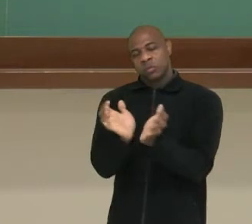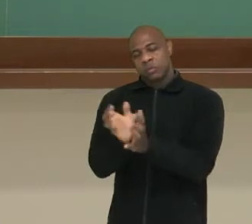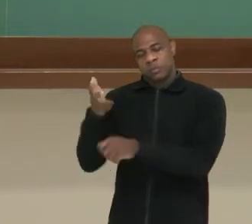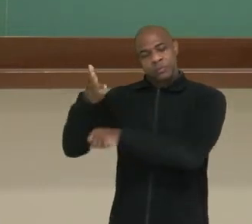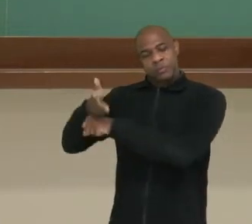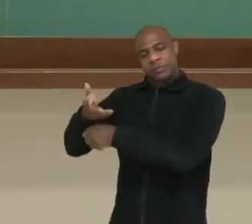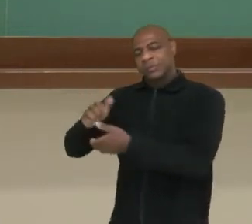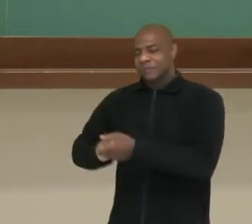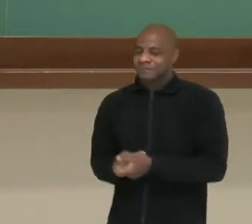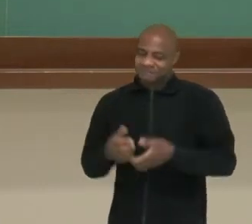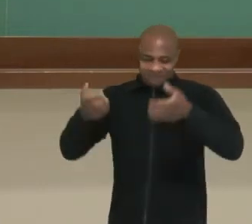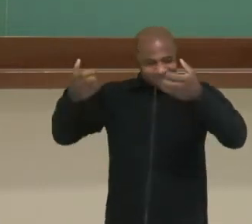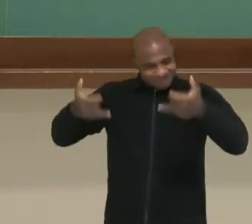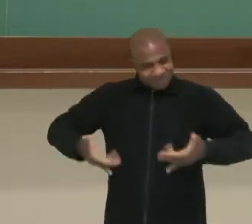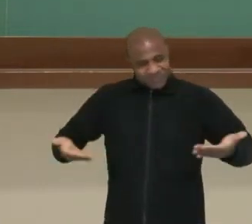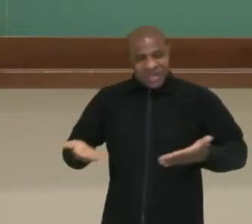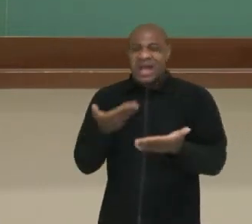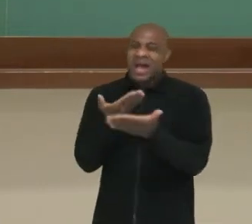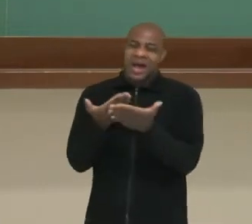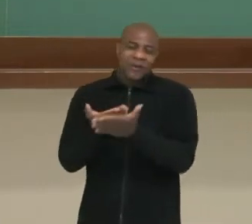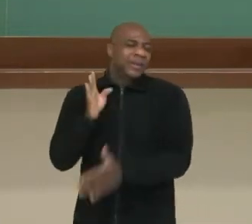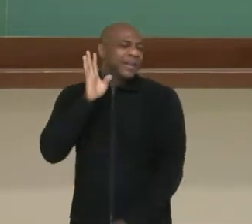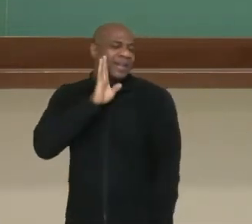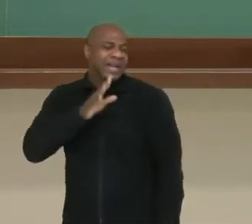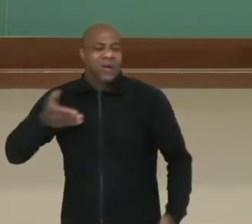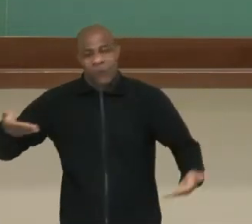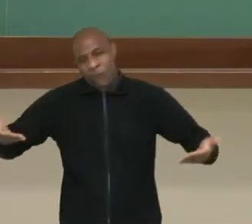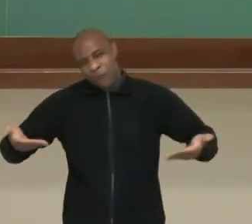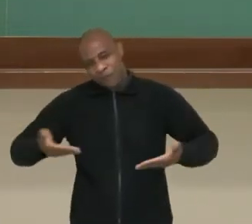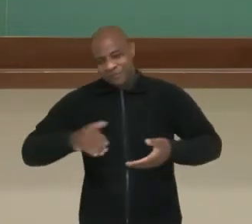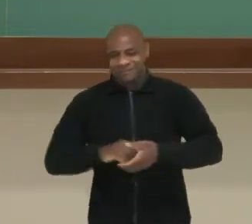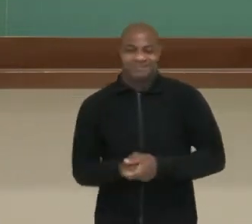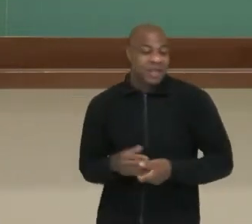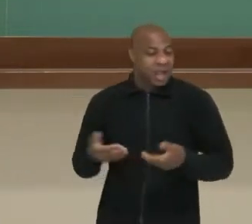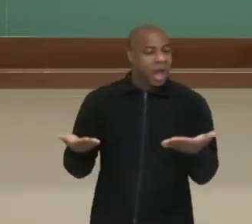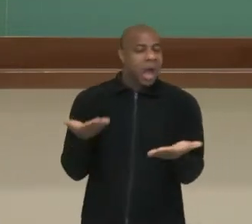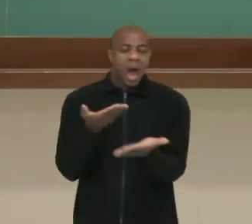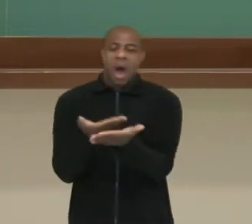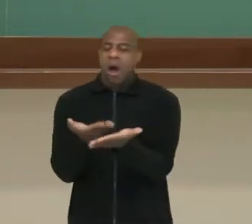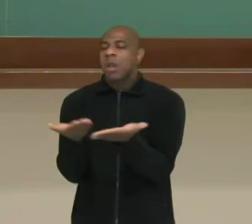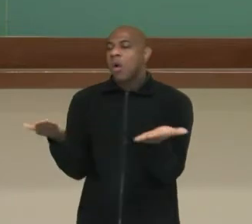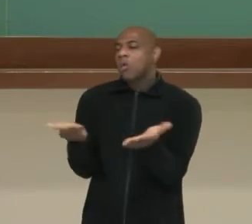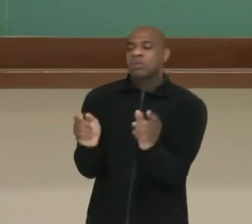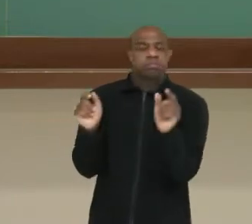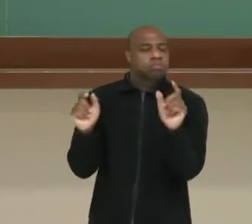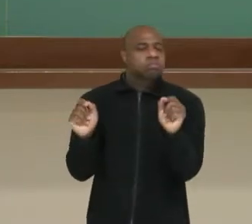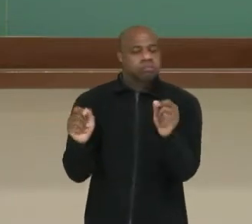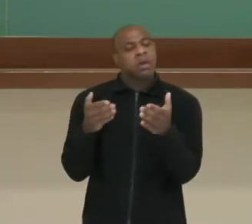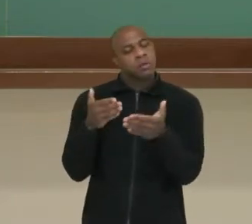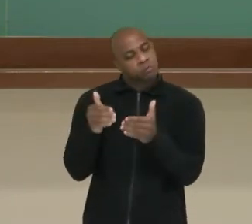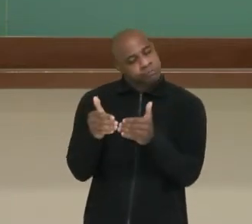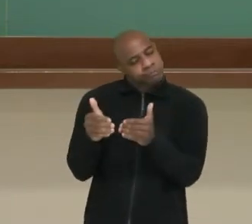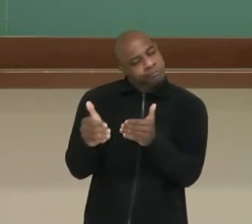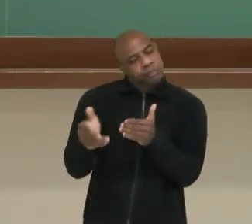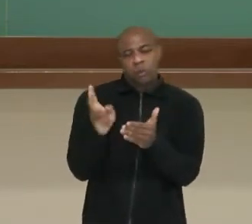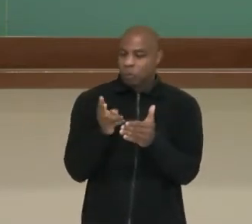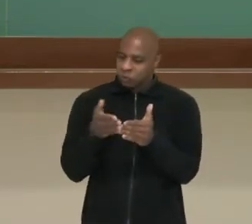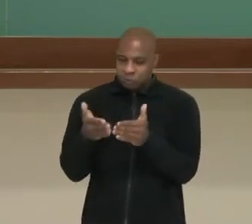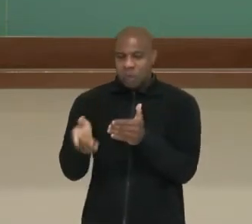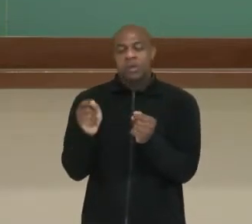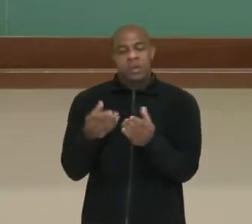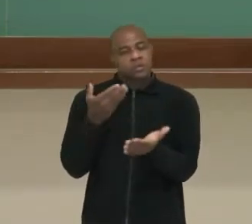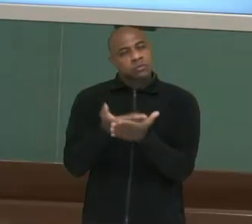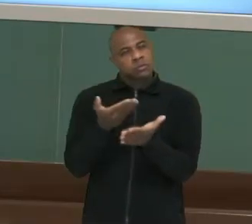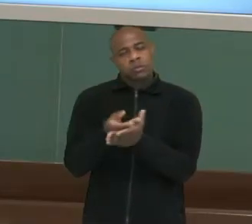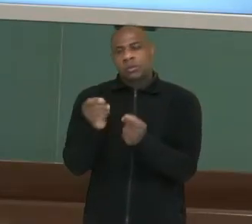vamos fazer uma aula bem bacana para você. Essa aula nós vamos dar sequência no estudo da ondulatória